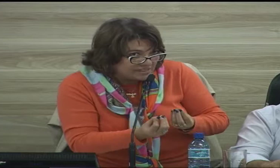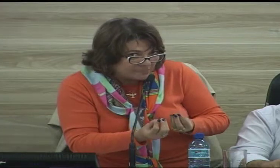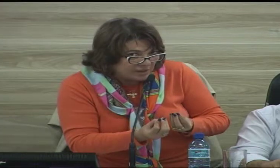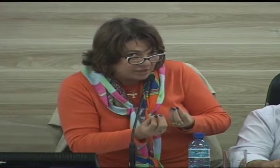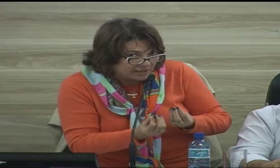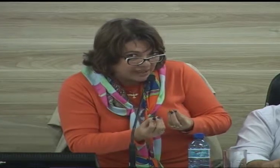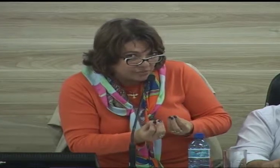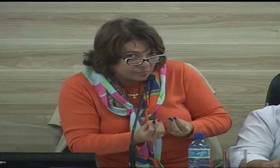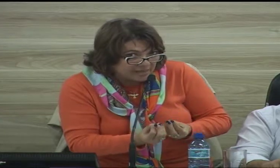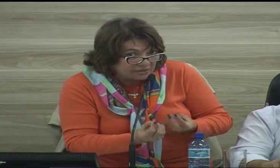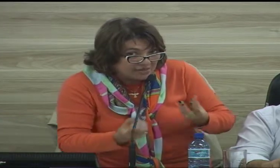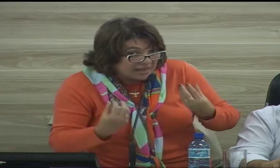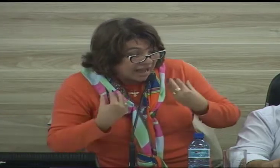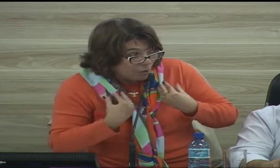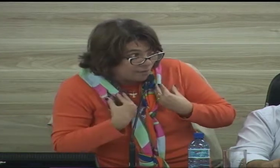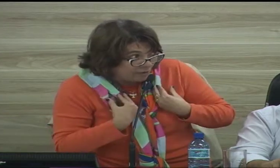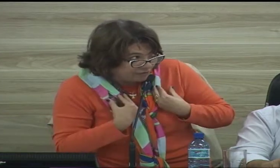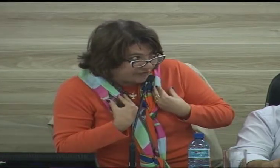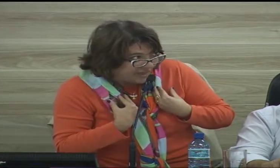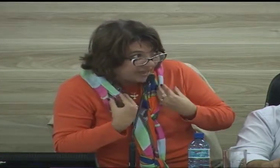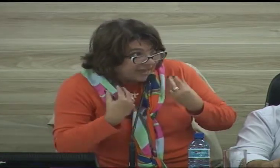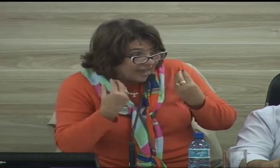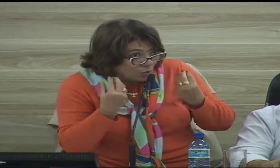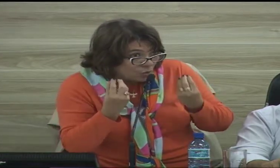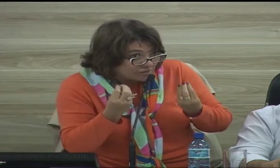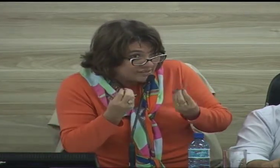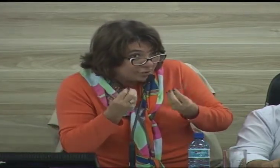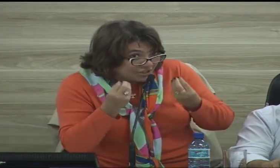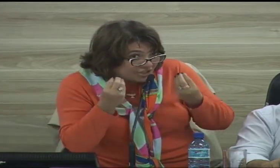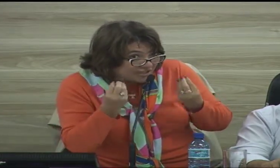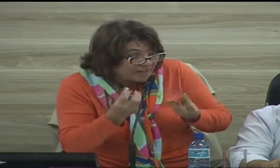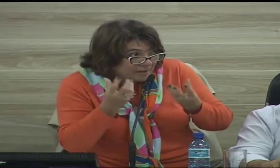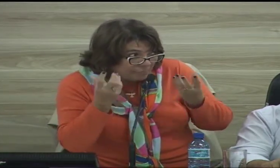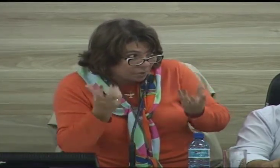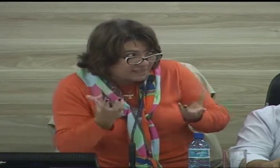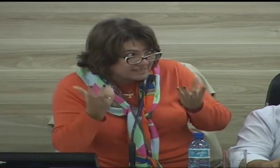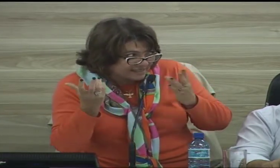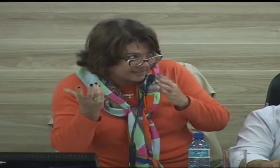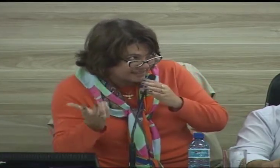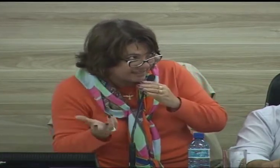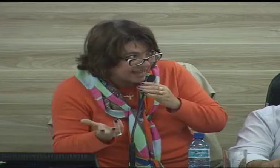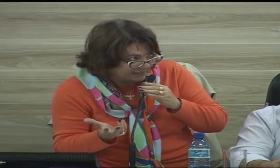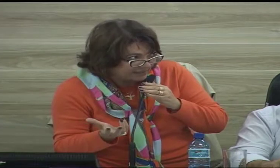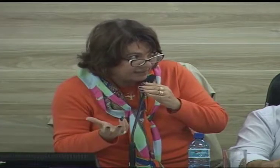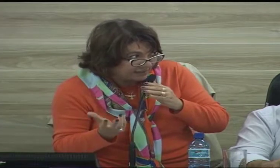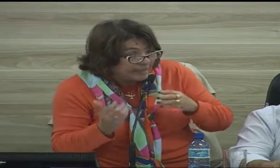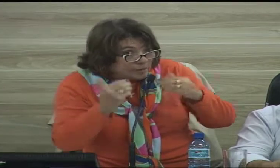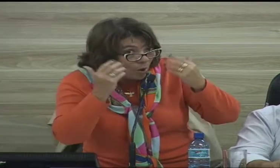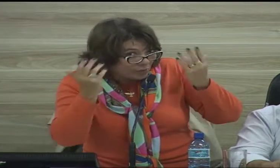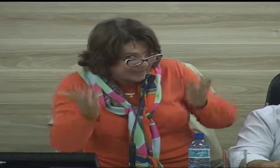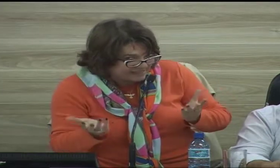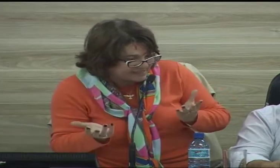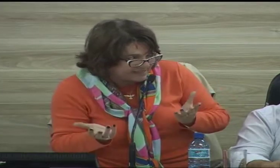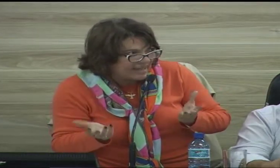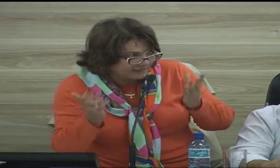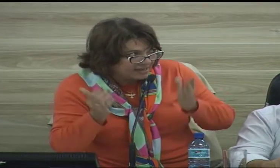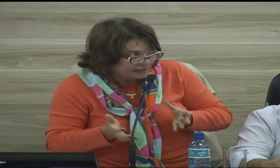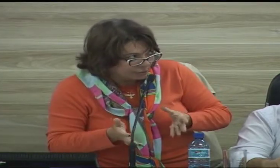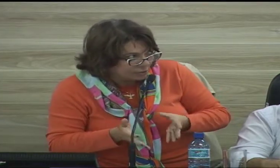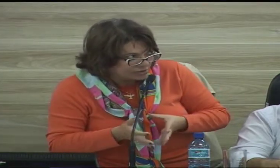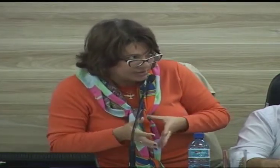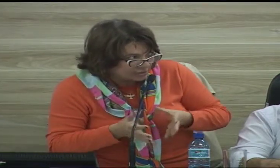Conselho Municipal de Direitos Humanos, ao meu ver, é um conselho de extrema importância na cidade, né? Em qualquer